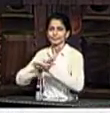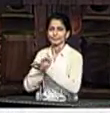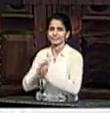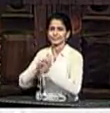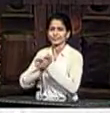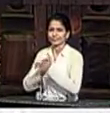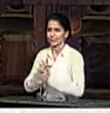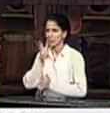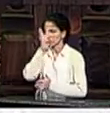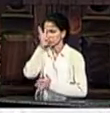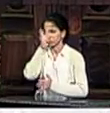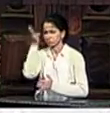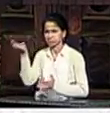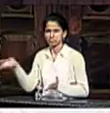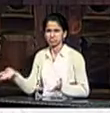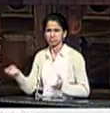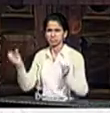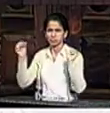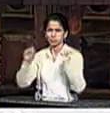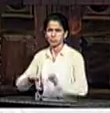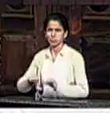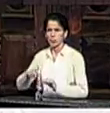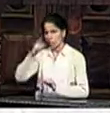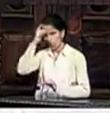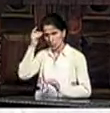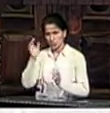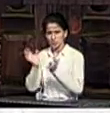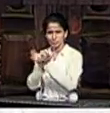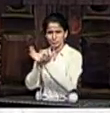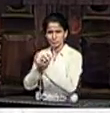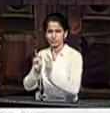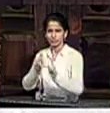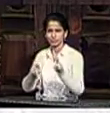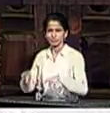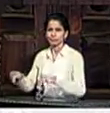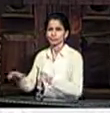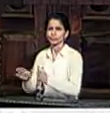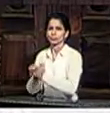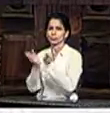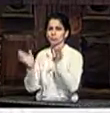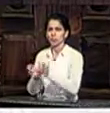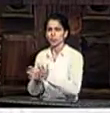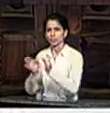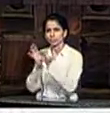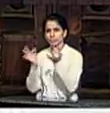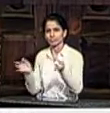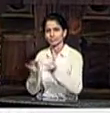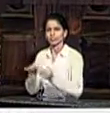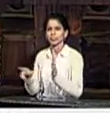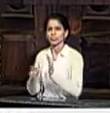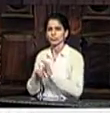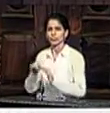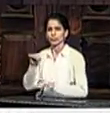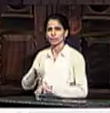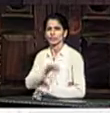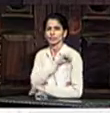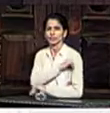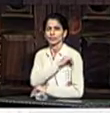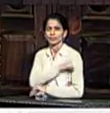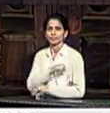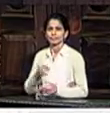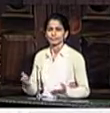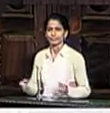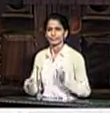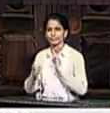maneira absurda a população mais pobre do estado do Rio de Janeiro.